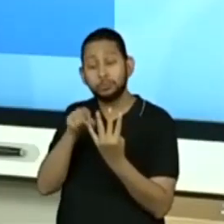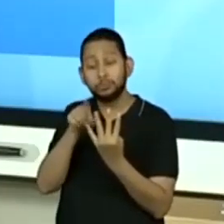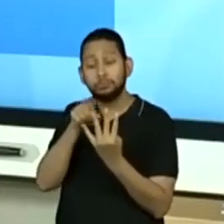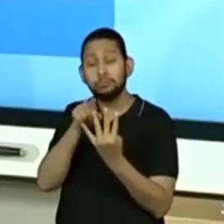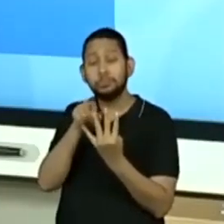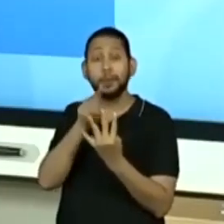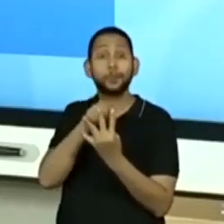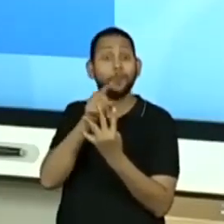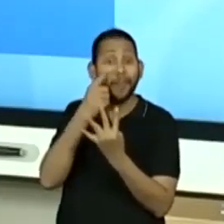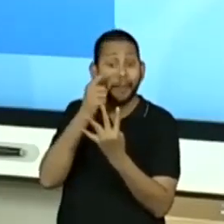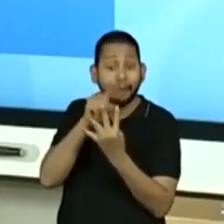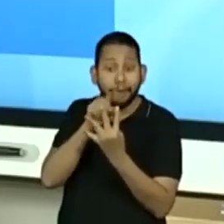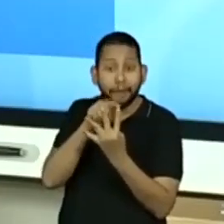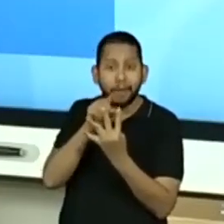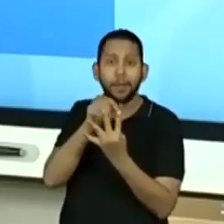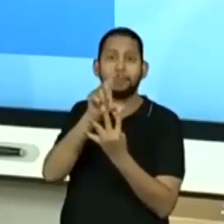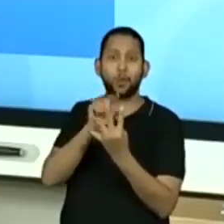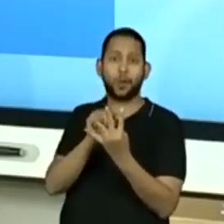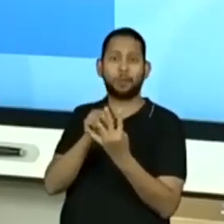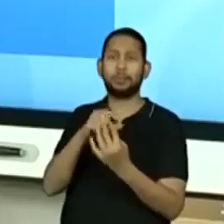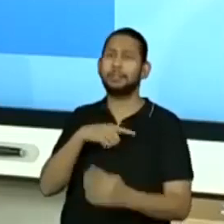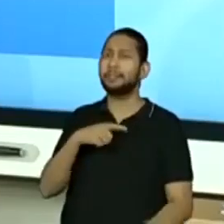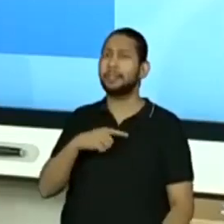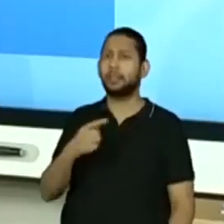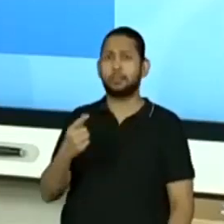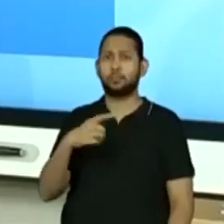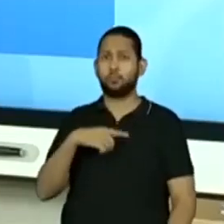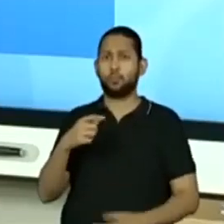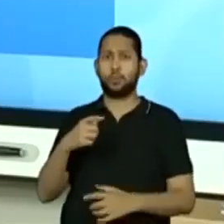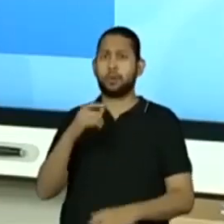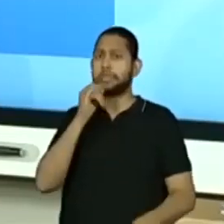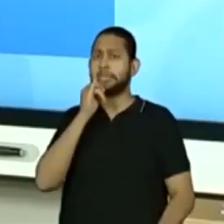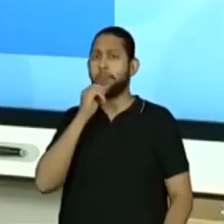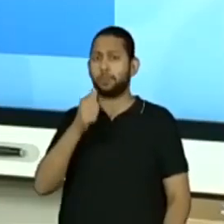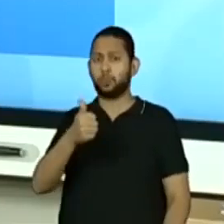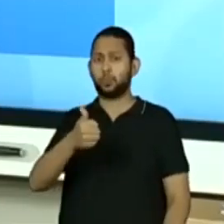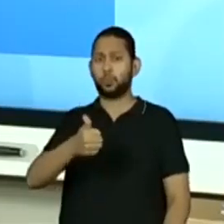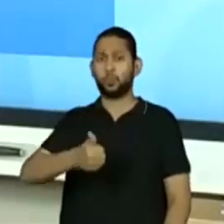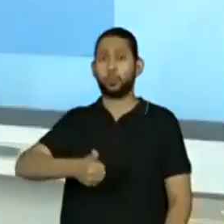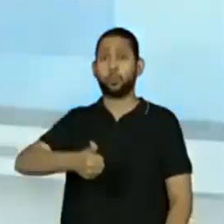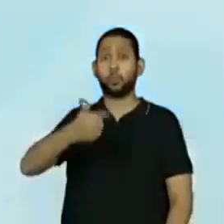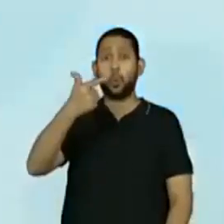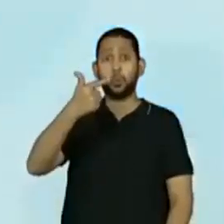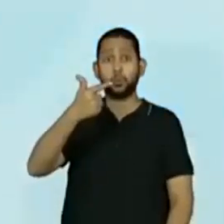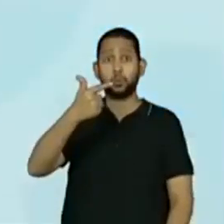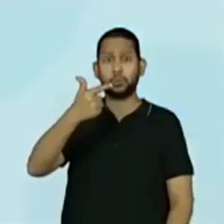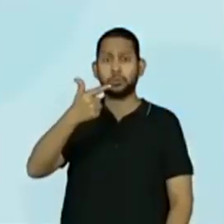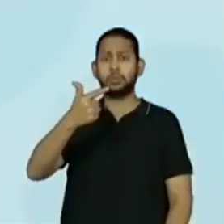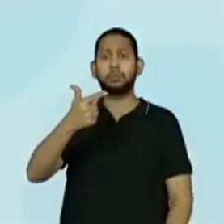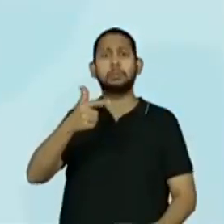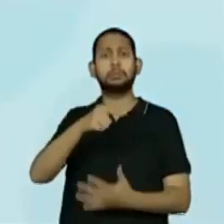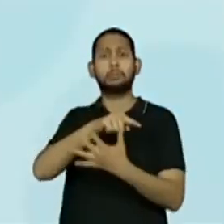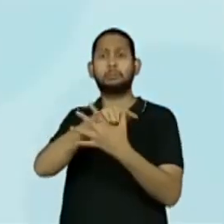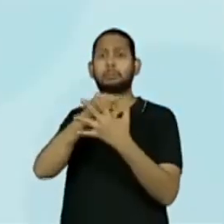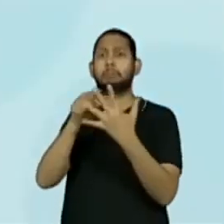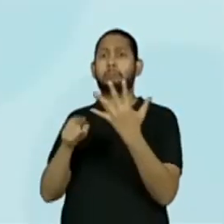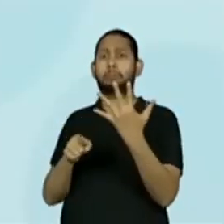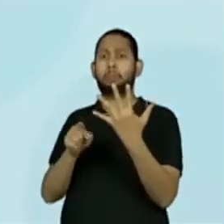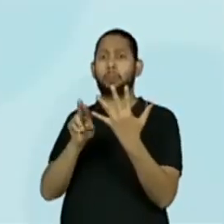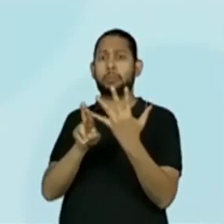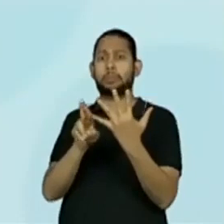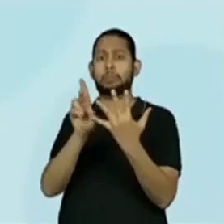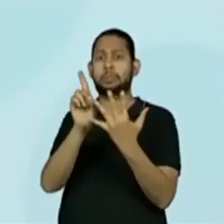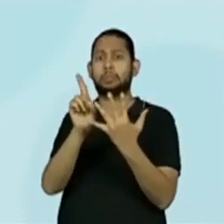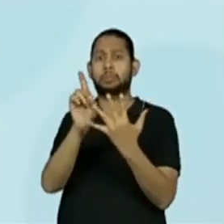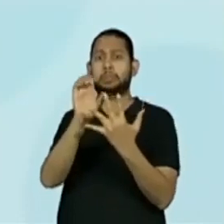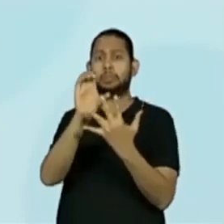de milhar, porque, olha, tem dois que são bem grandes. Esse daqui, por exemplo, olha, ele tem cinco ordens. Esse